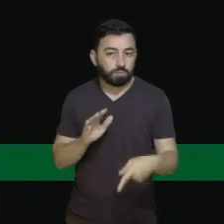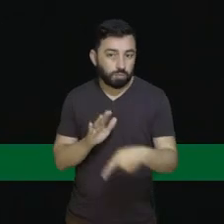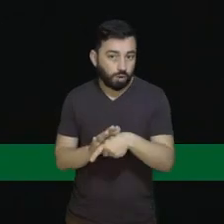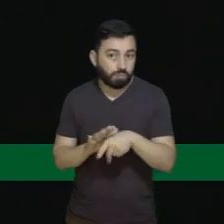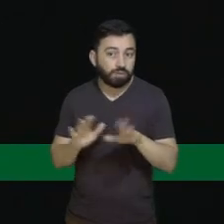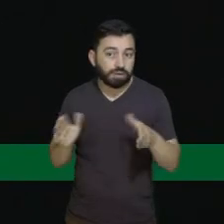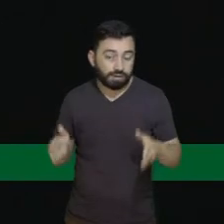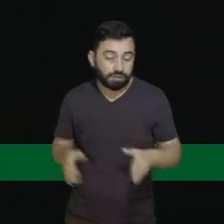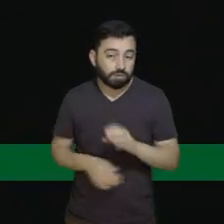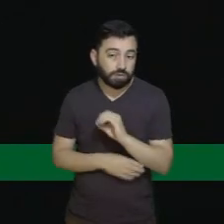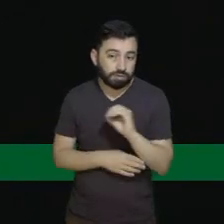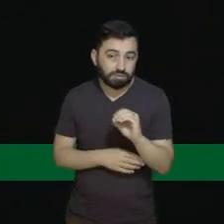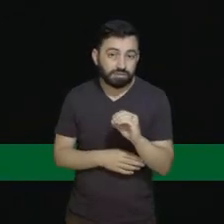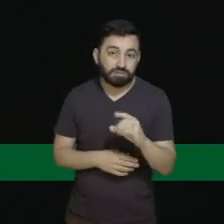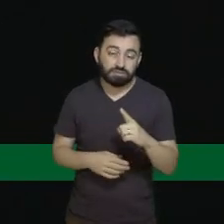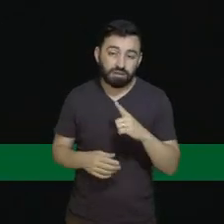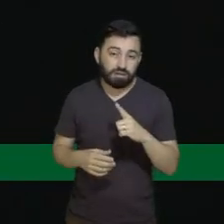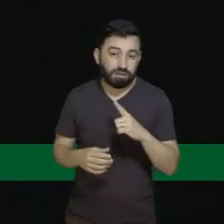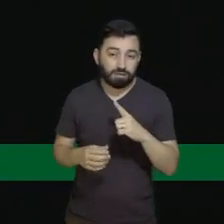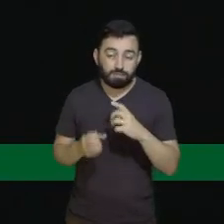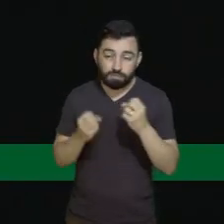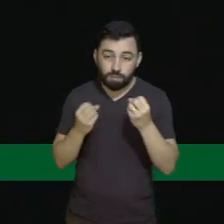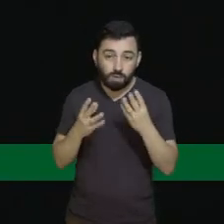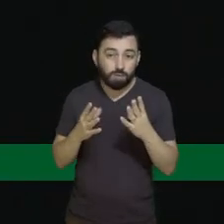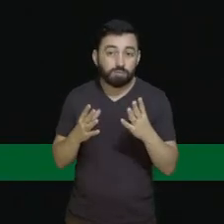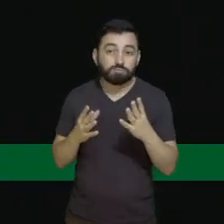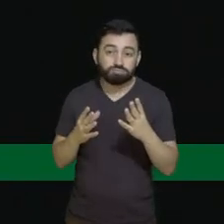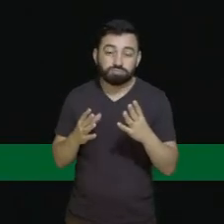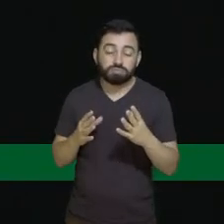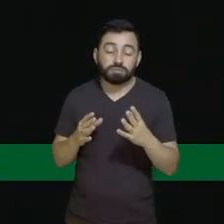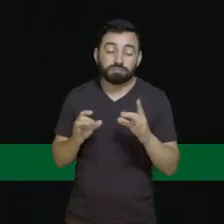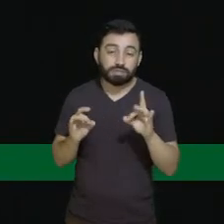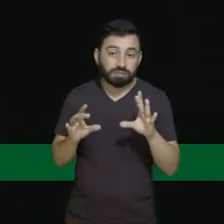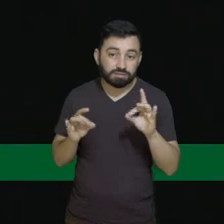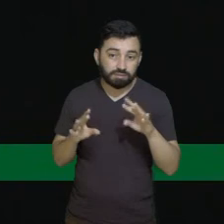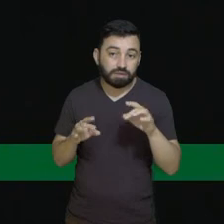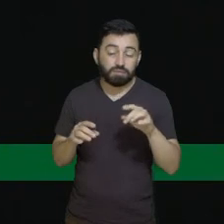grande oportunidade, proporcionada pelo presidente Mauro,